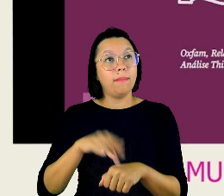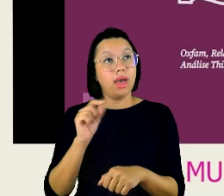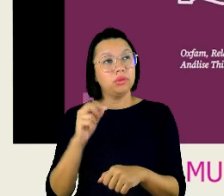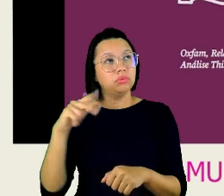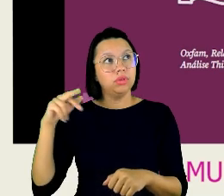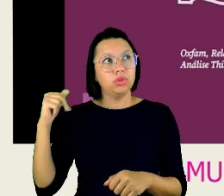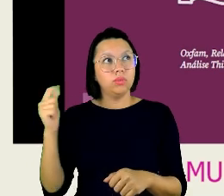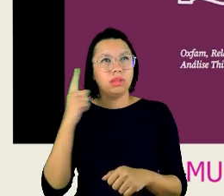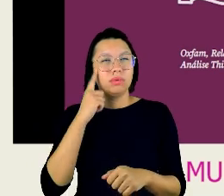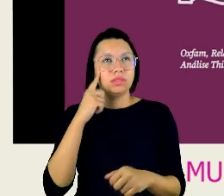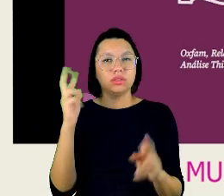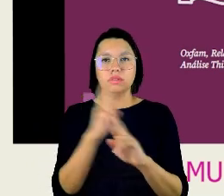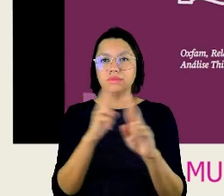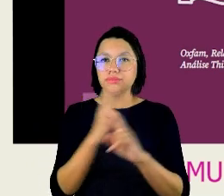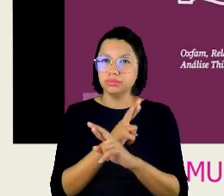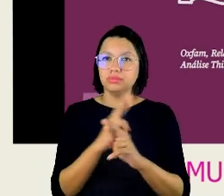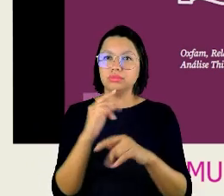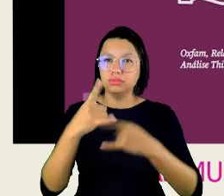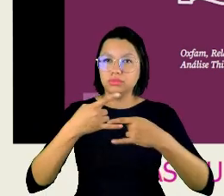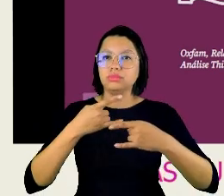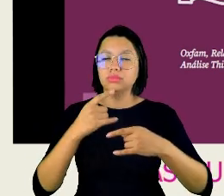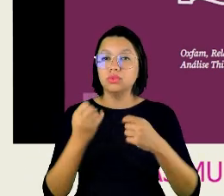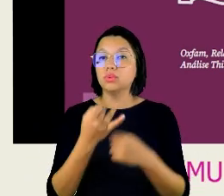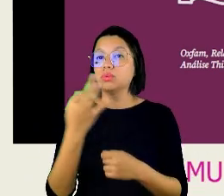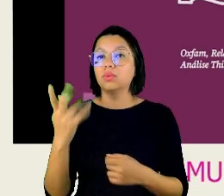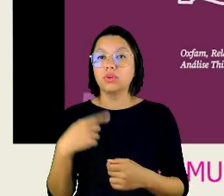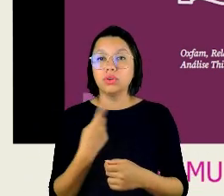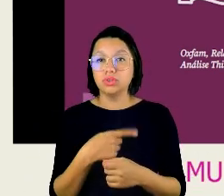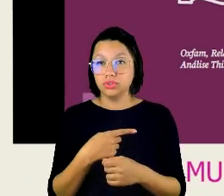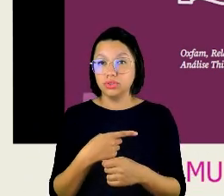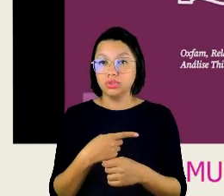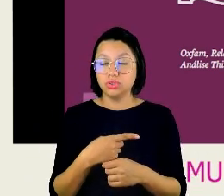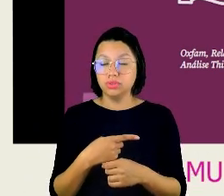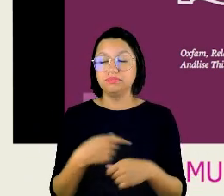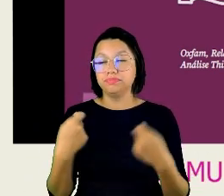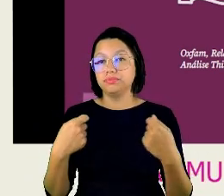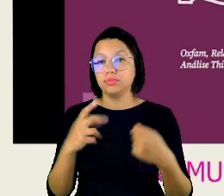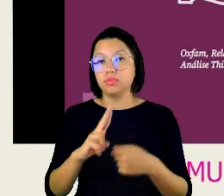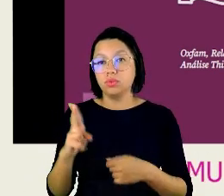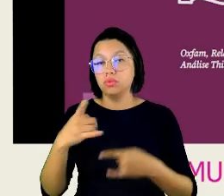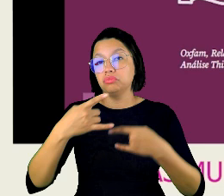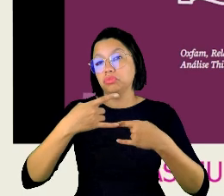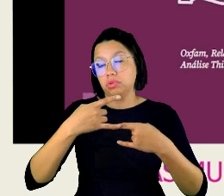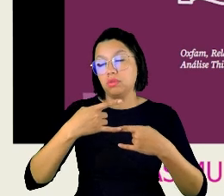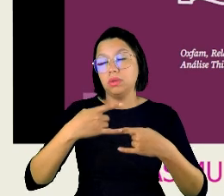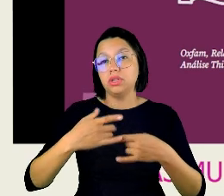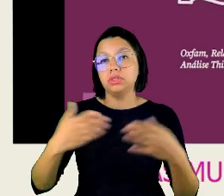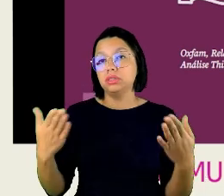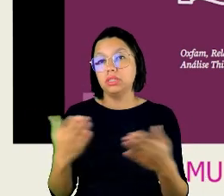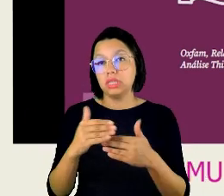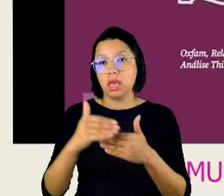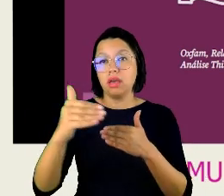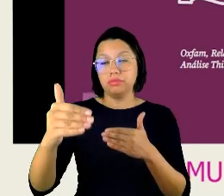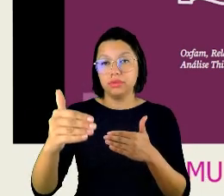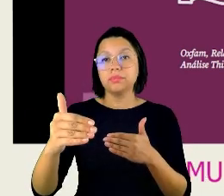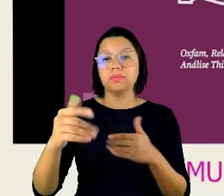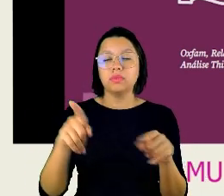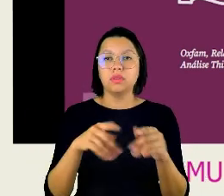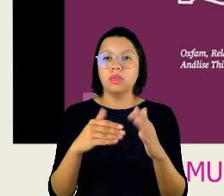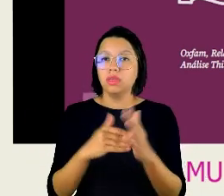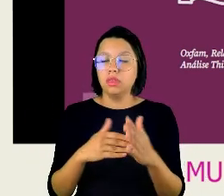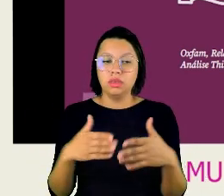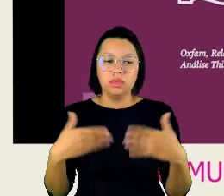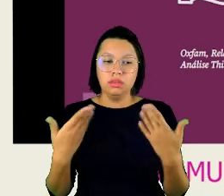né, nas nossas relações virtuais e o quanto a gente tem demandado digitalmente dos avanços e